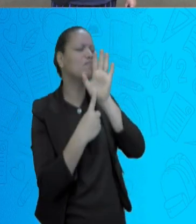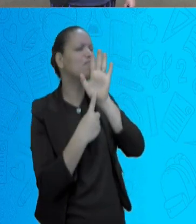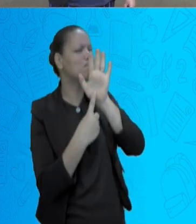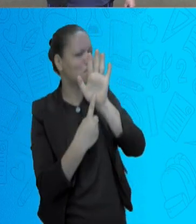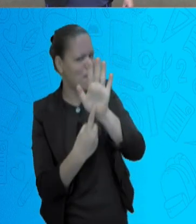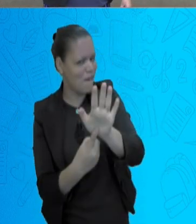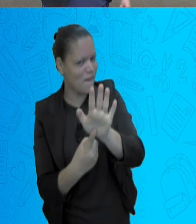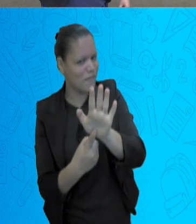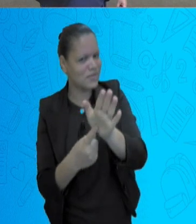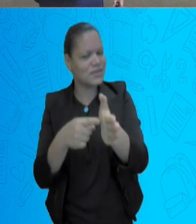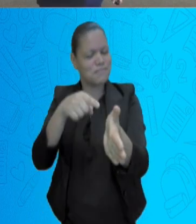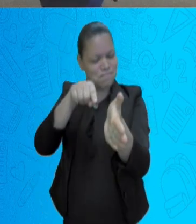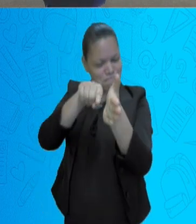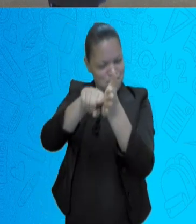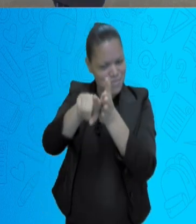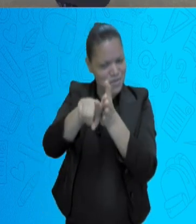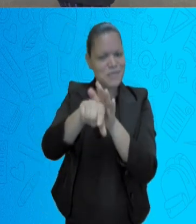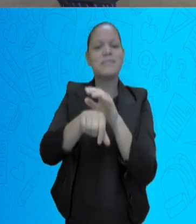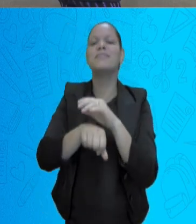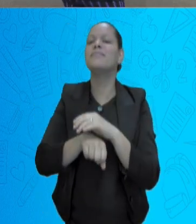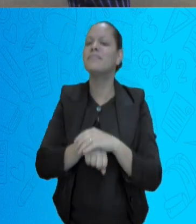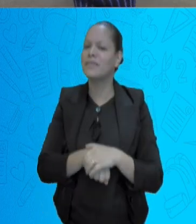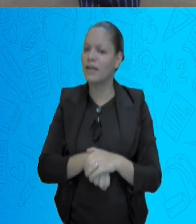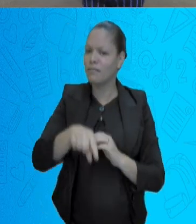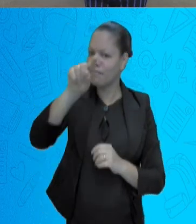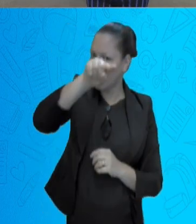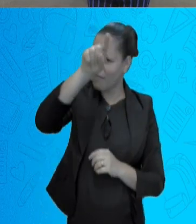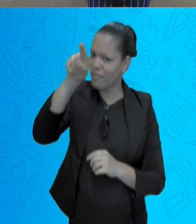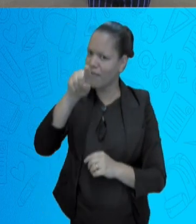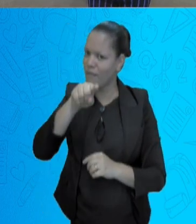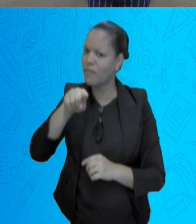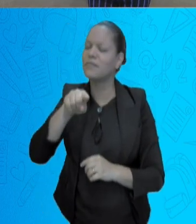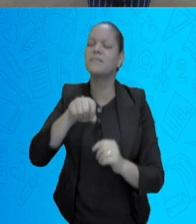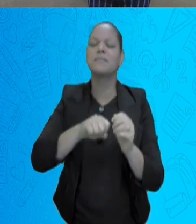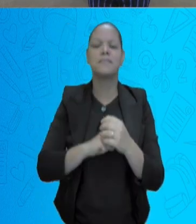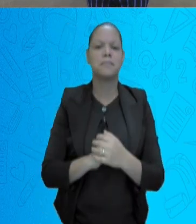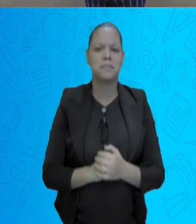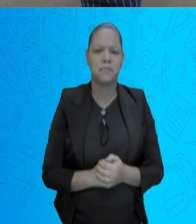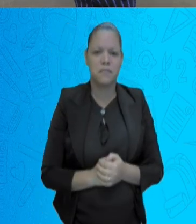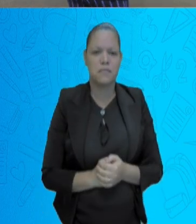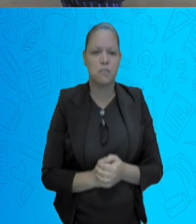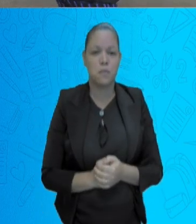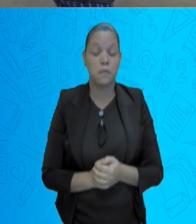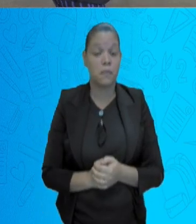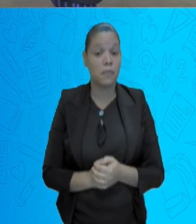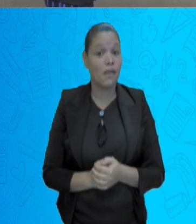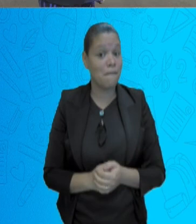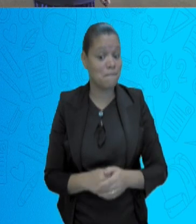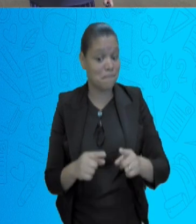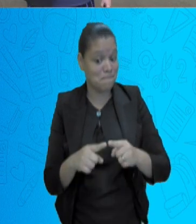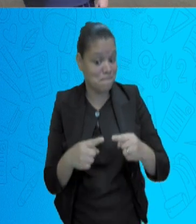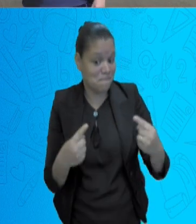sinal de... Isso mesmo, interrogação. Nós ainda vamos